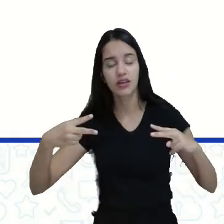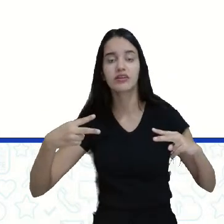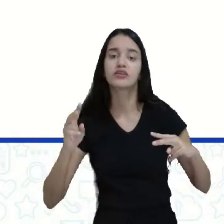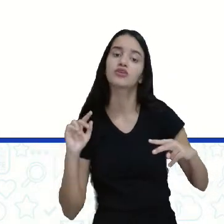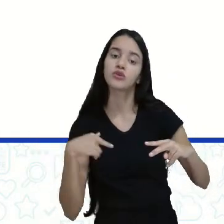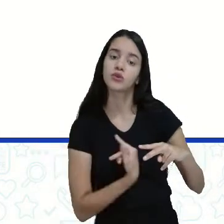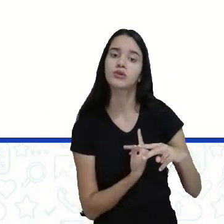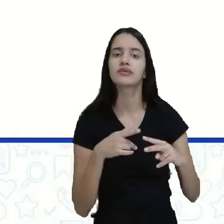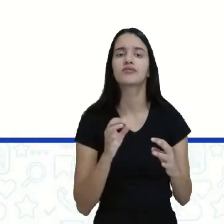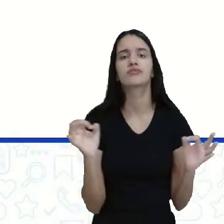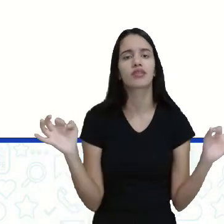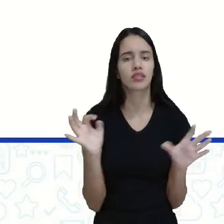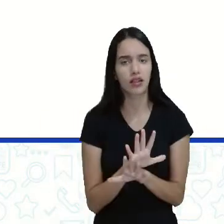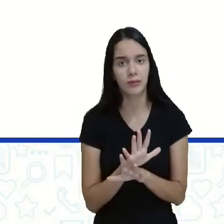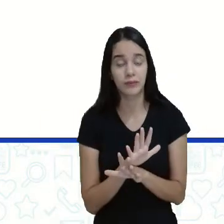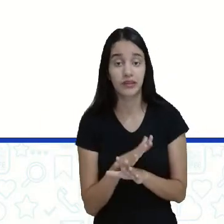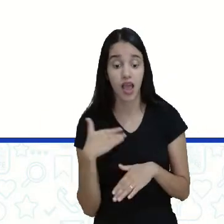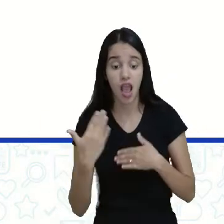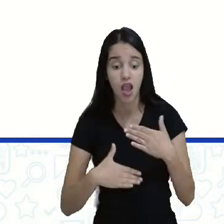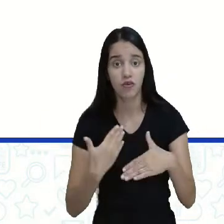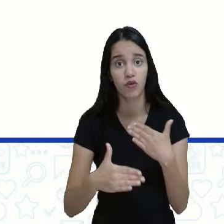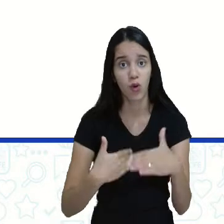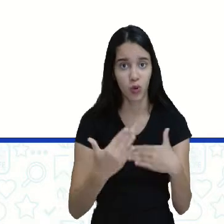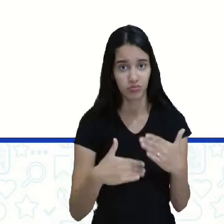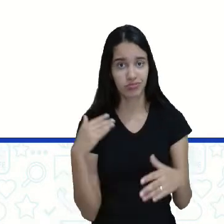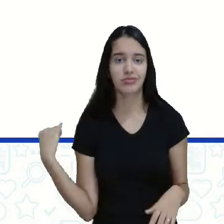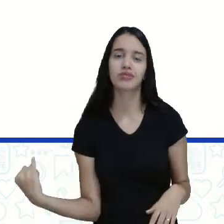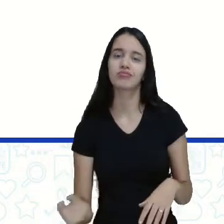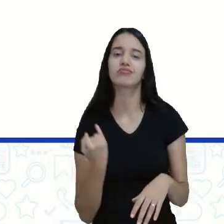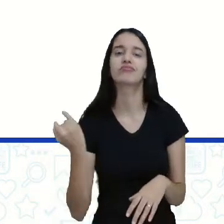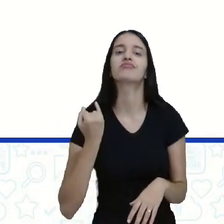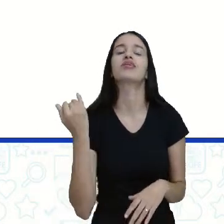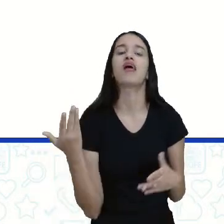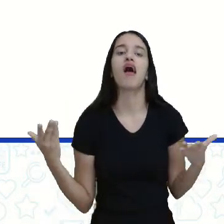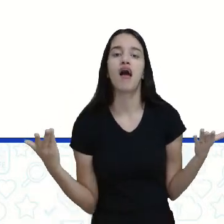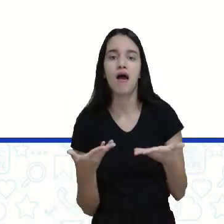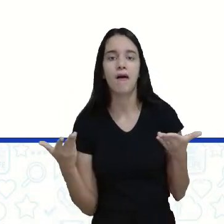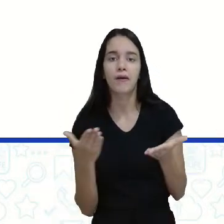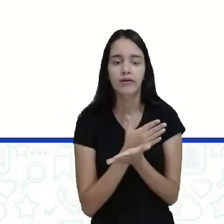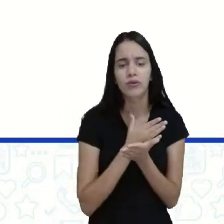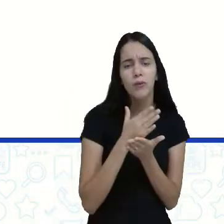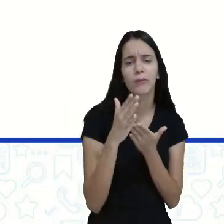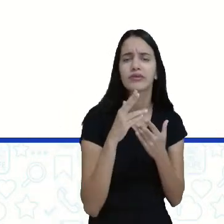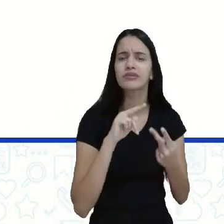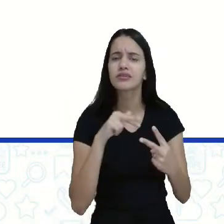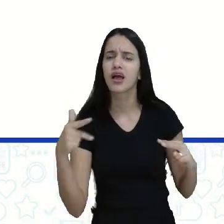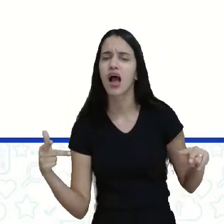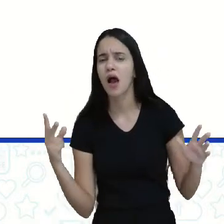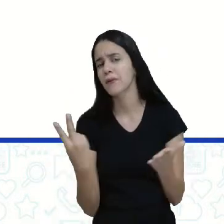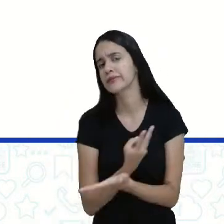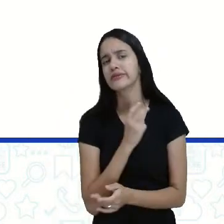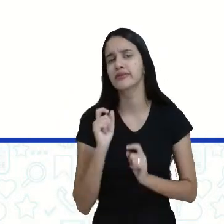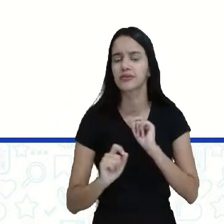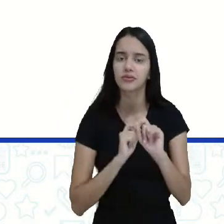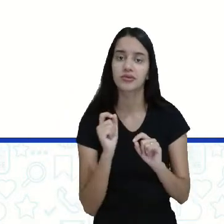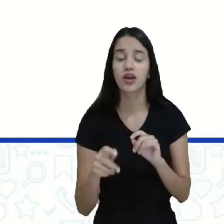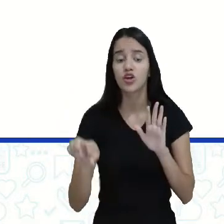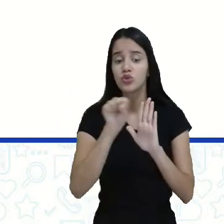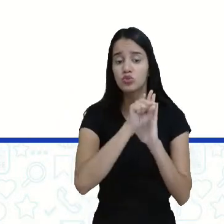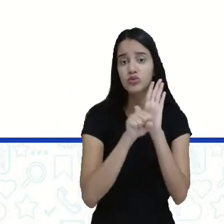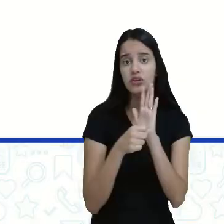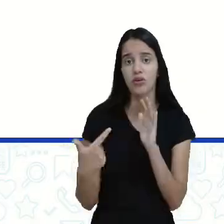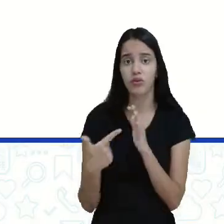Estávamos terminando aqui essa parte evolutiva, né? Bem importante. E no início da genética, o que aconteceu, então? No século